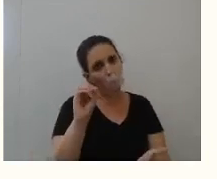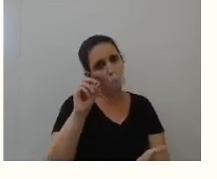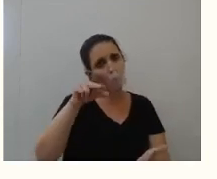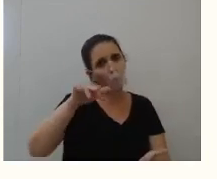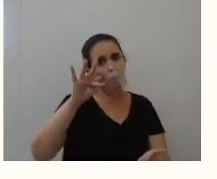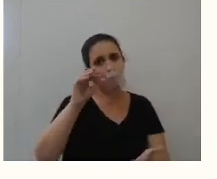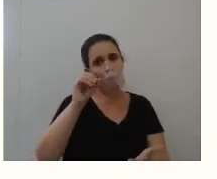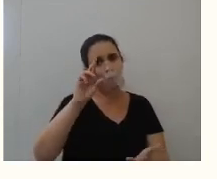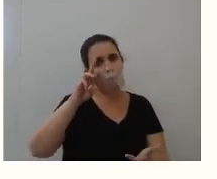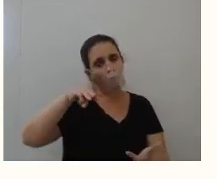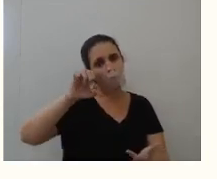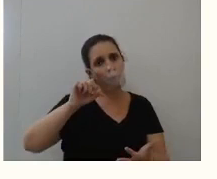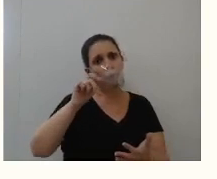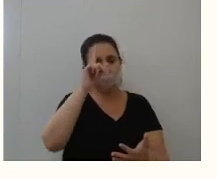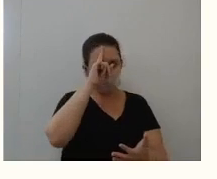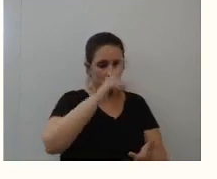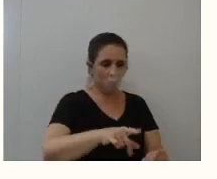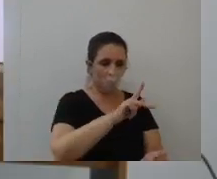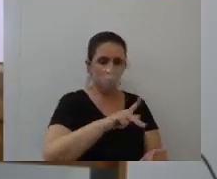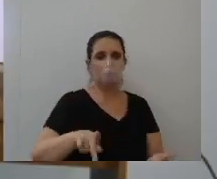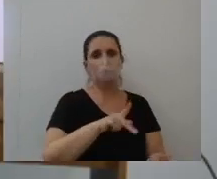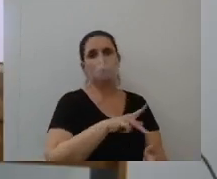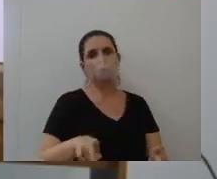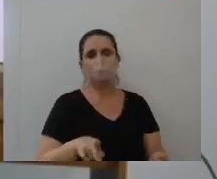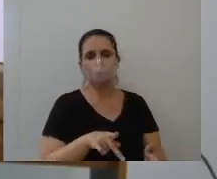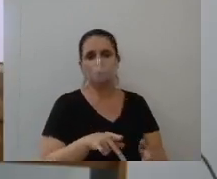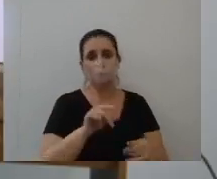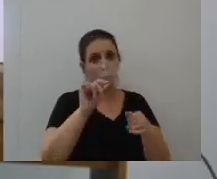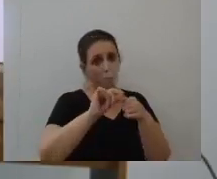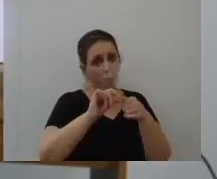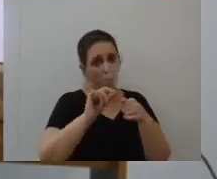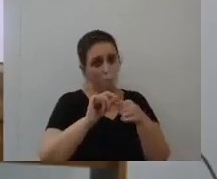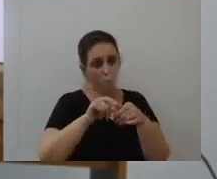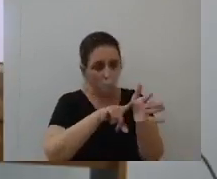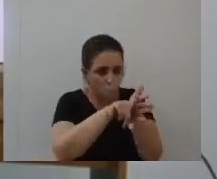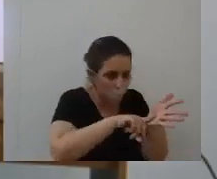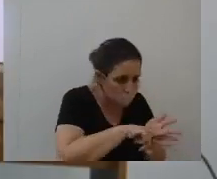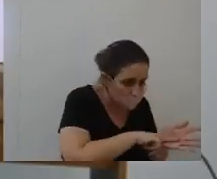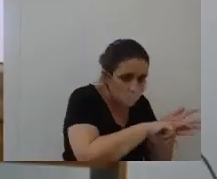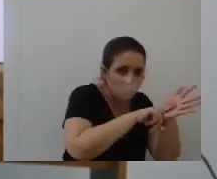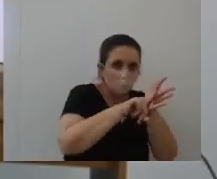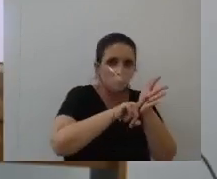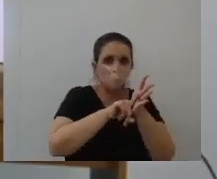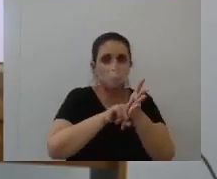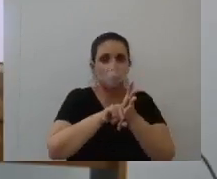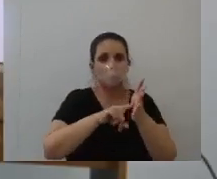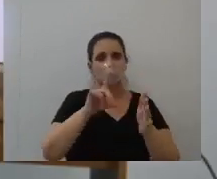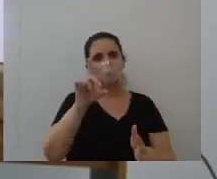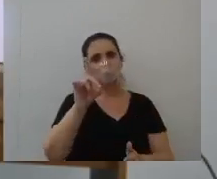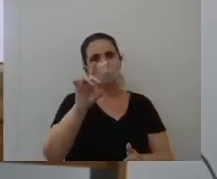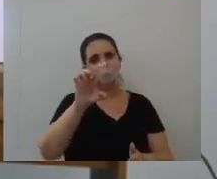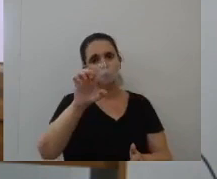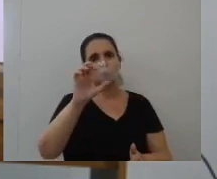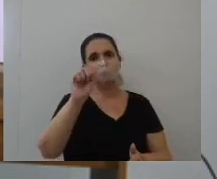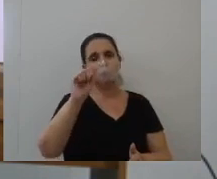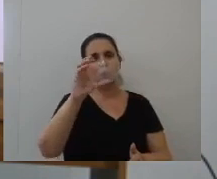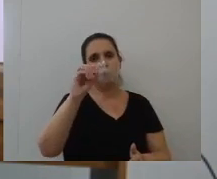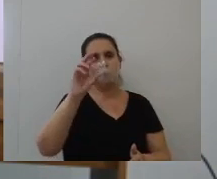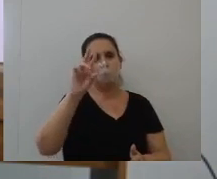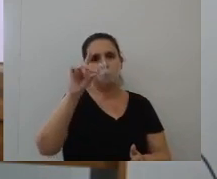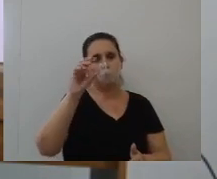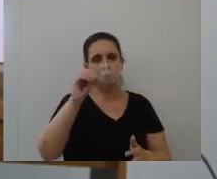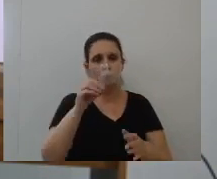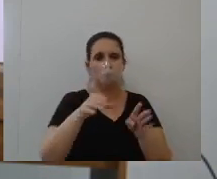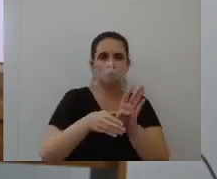conforme mandou o professor. Ou então, fez a pesquisa de acordo com